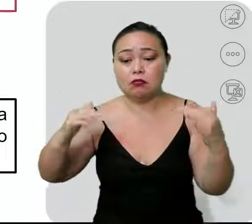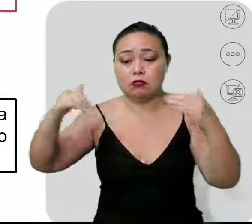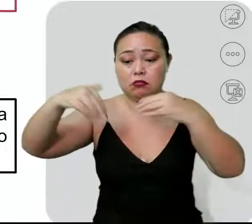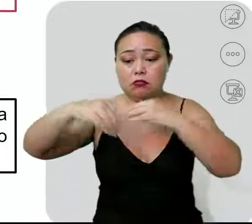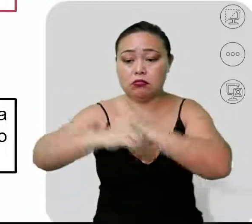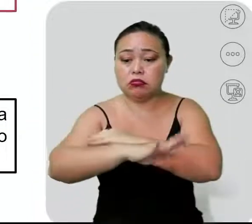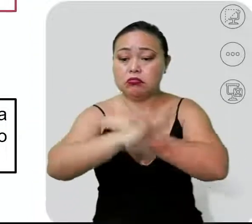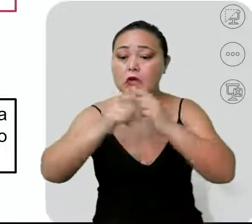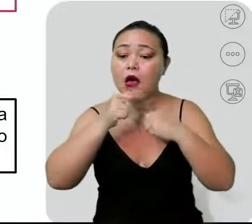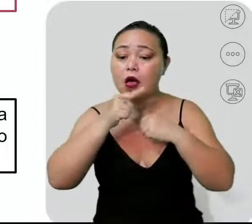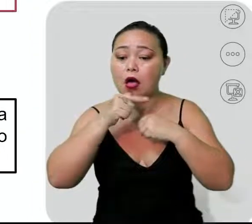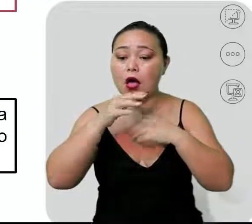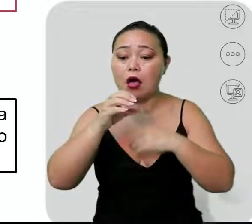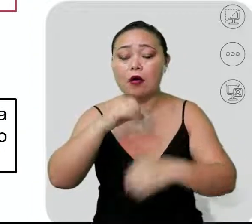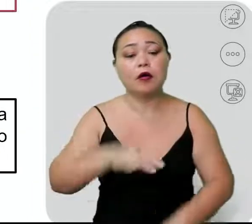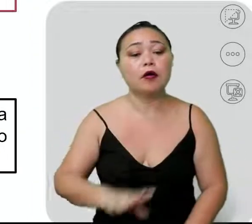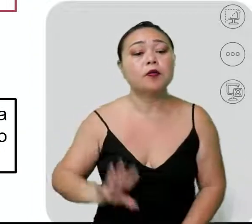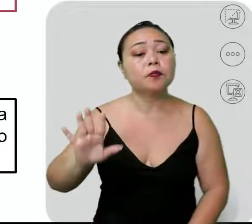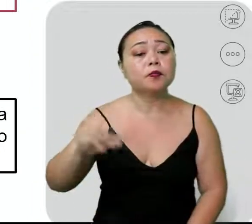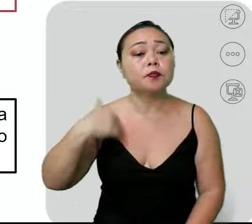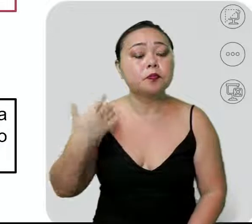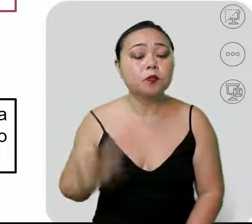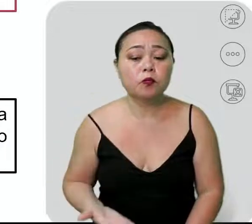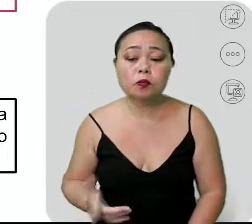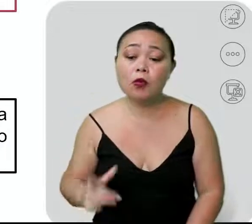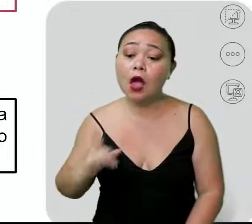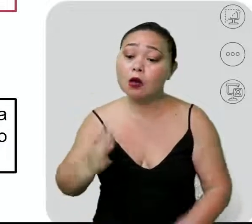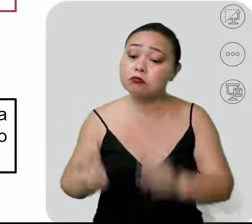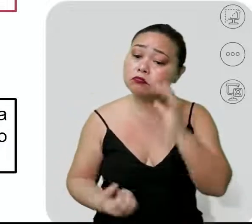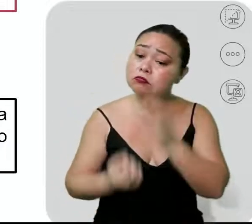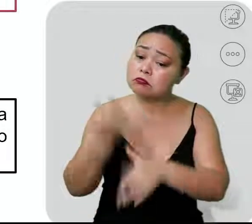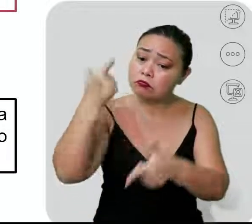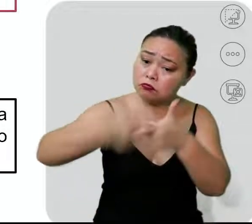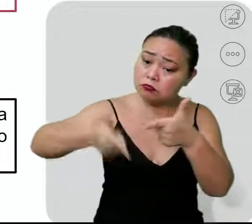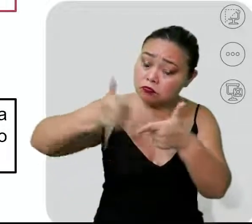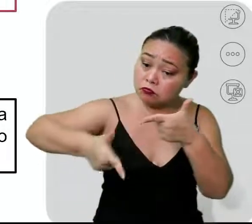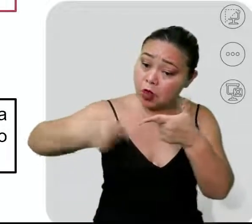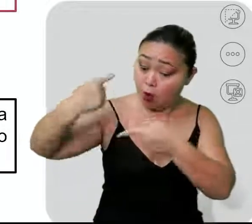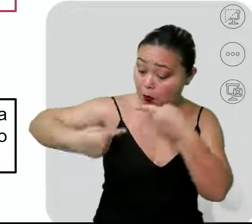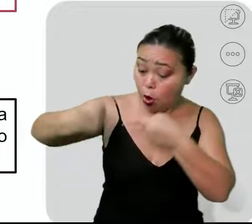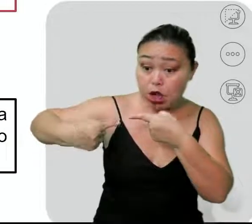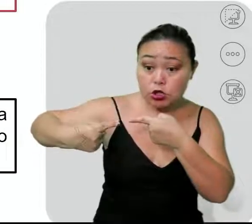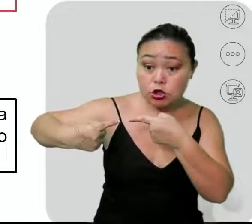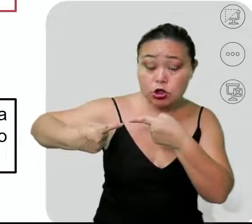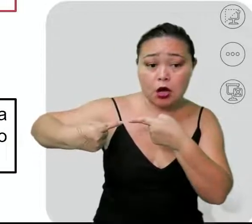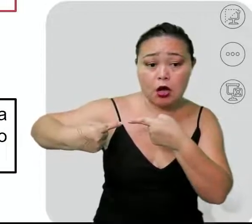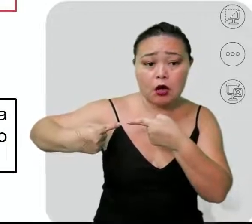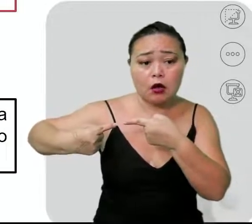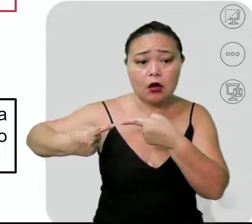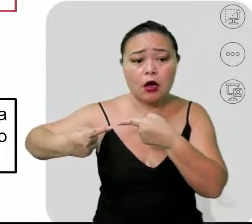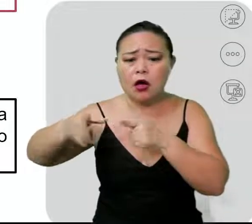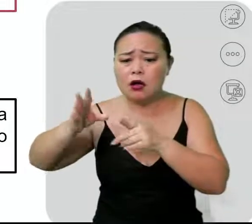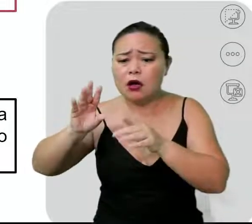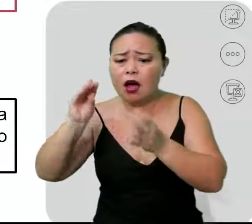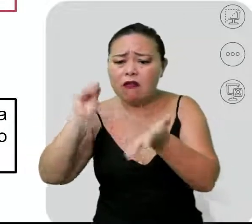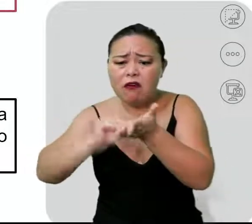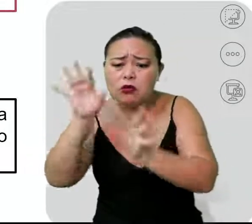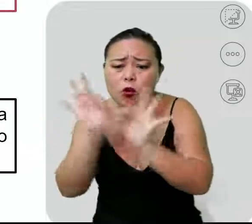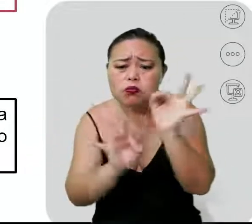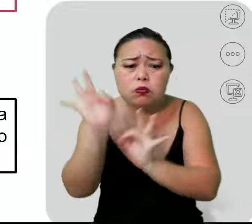olha lá e Aí surge uma crise política Atenas organização da produção